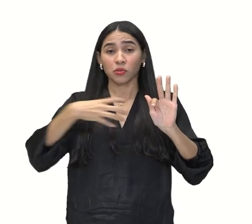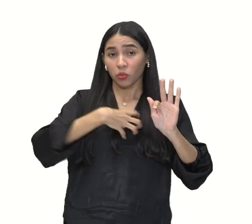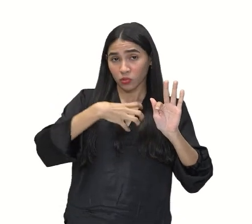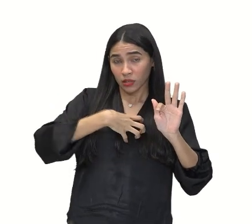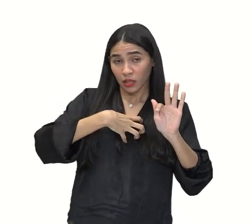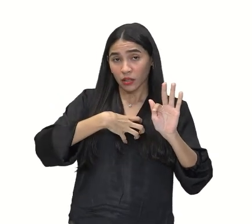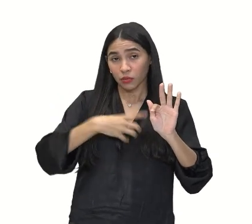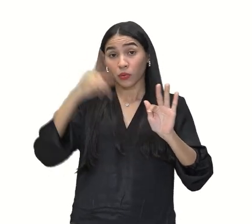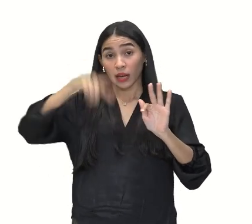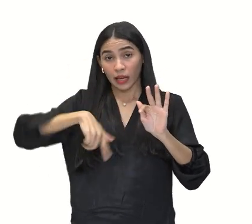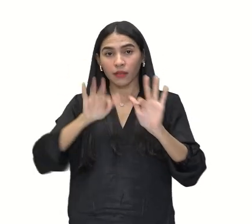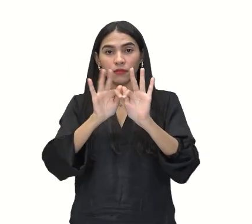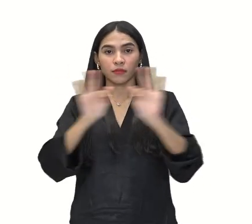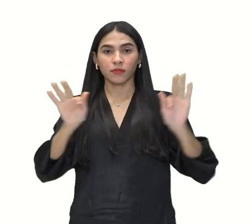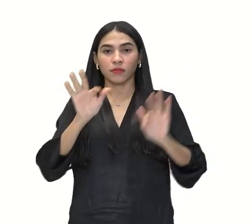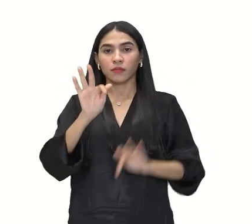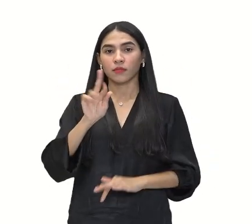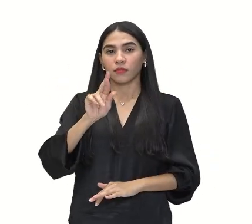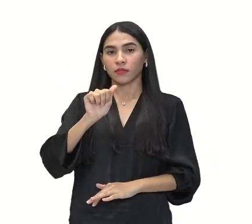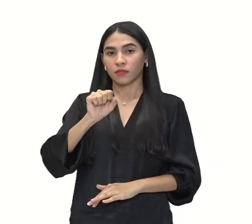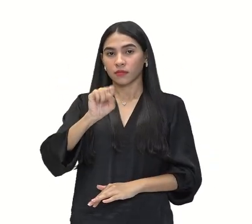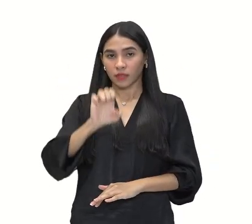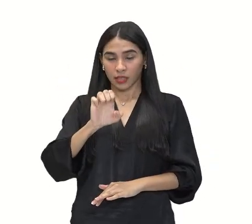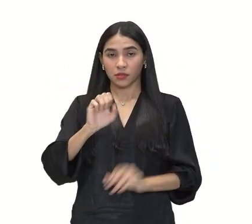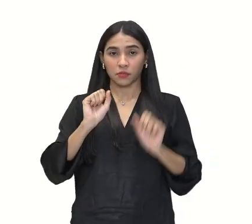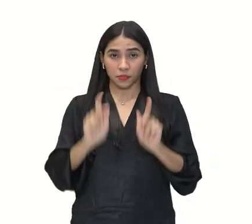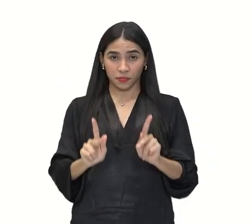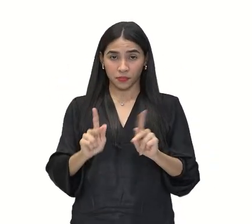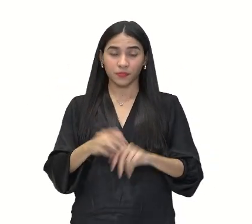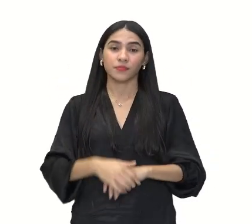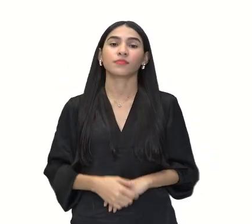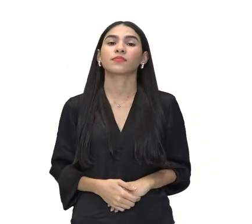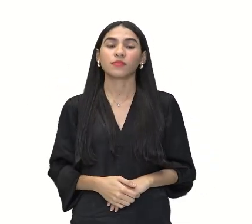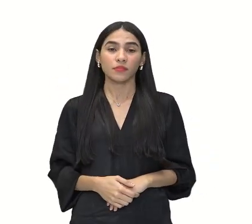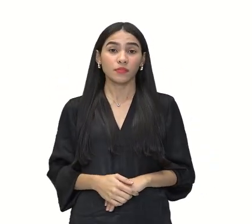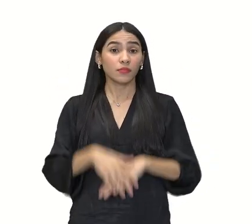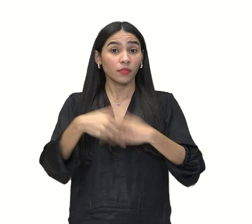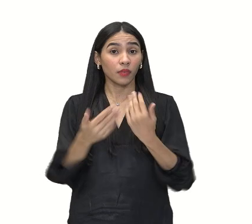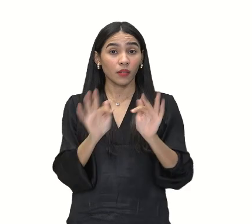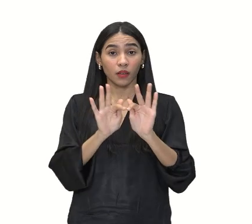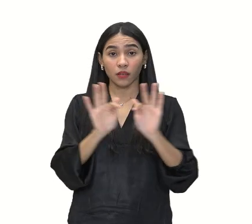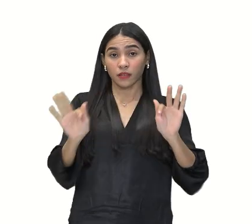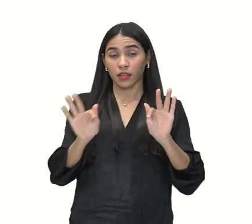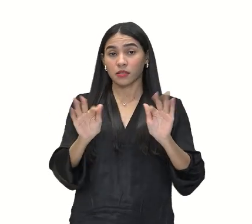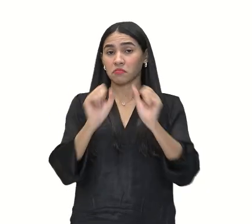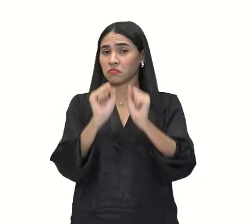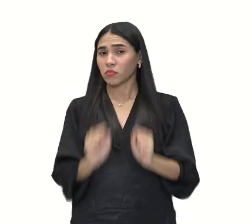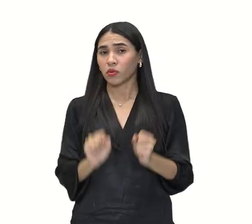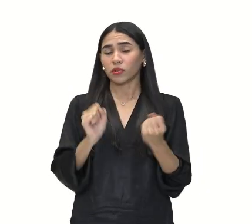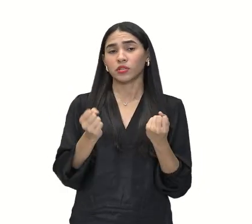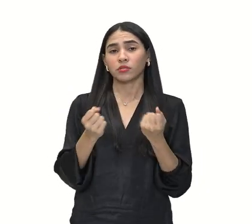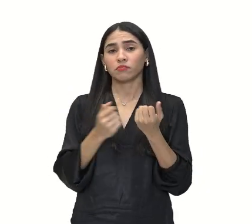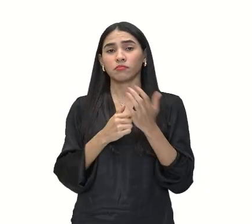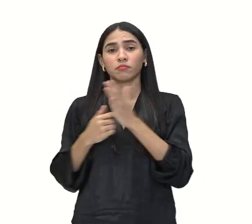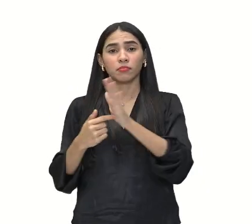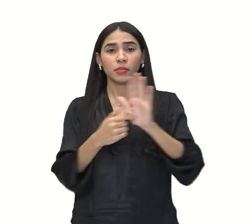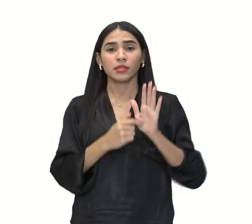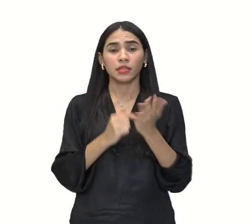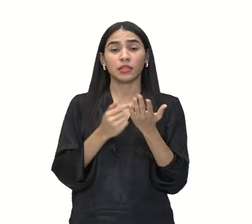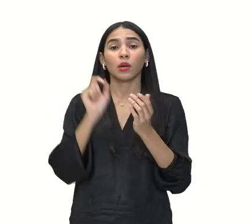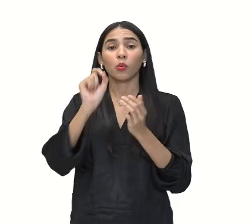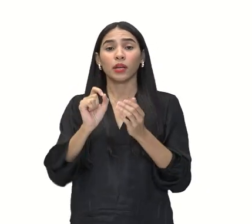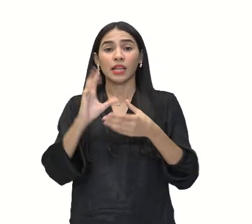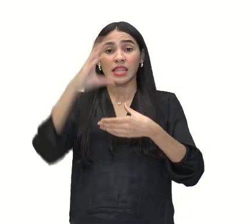contexto, ele será uma frase, esse enunciado, ok? A frase, ela pode ter a presença de